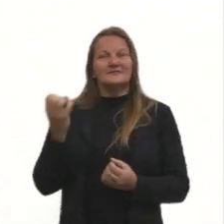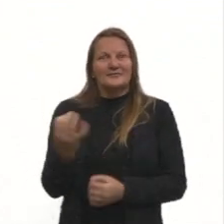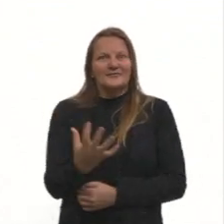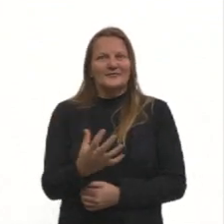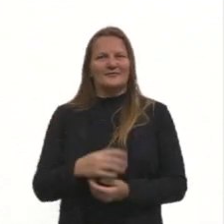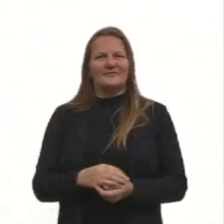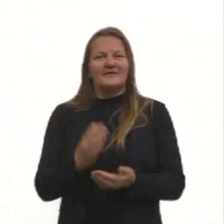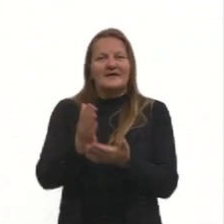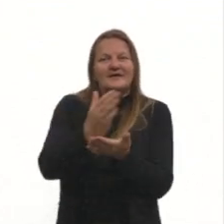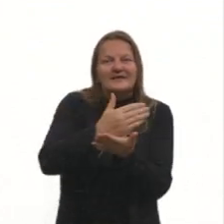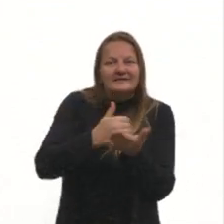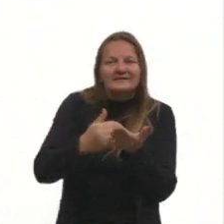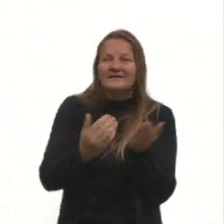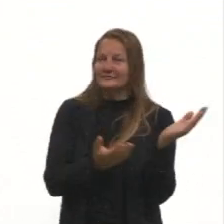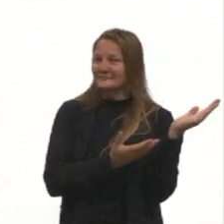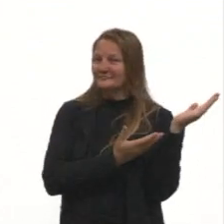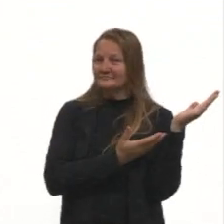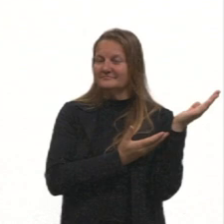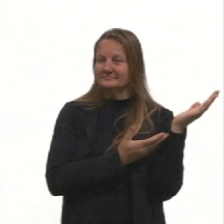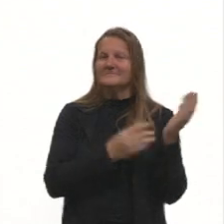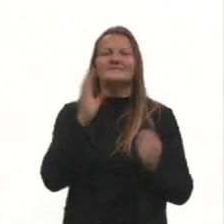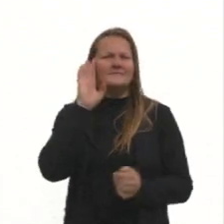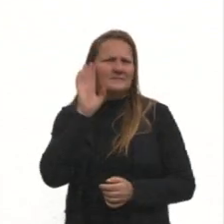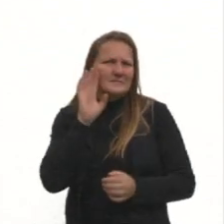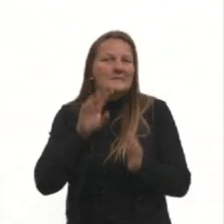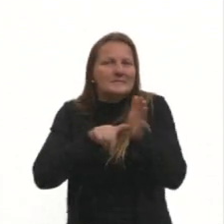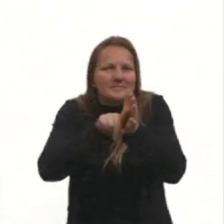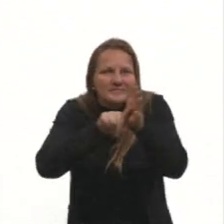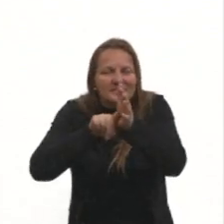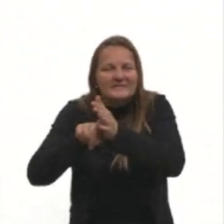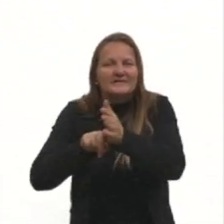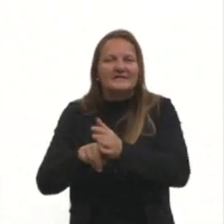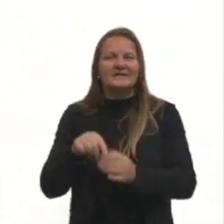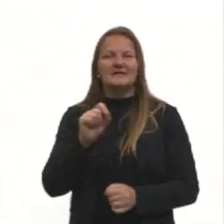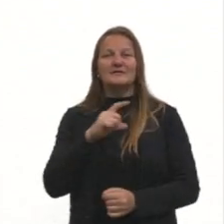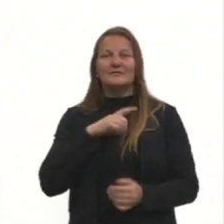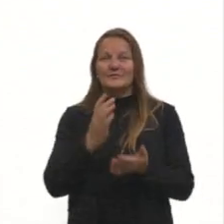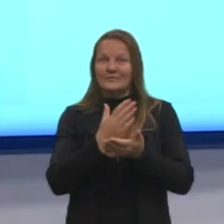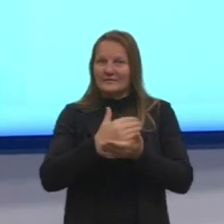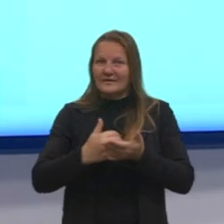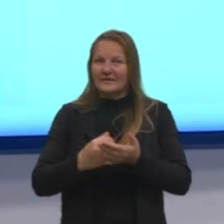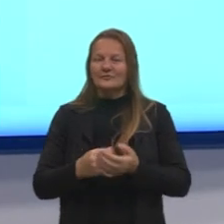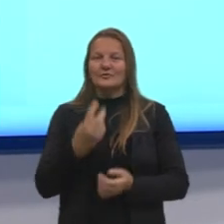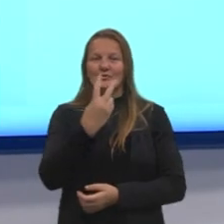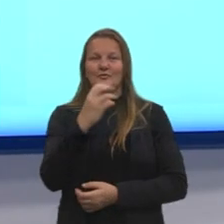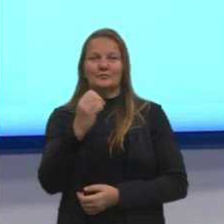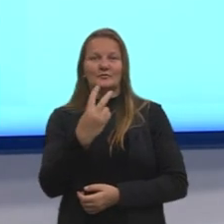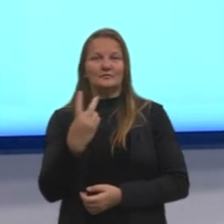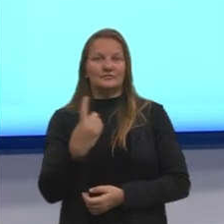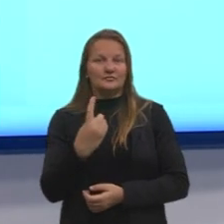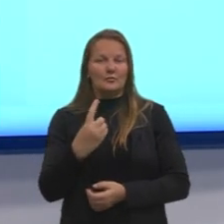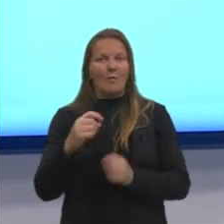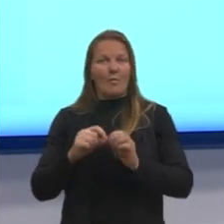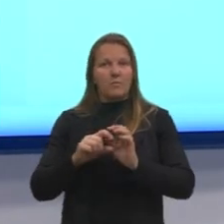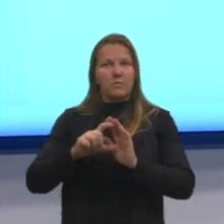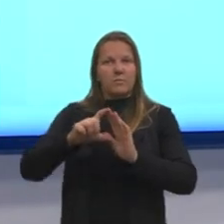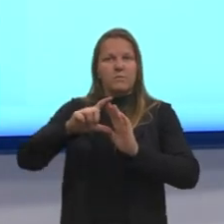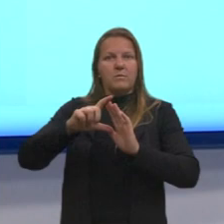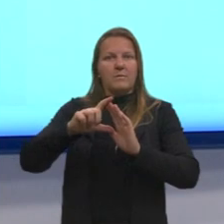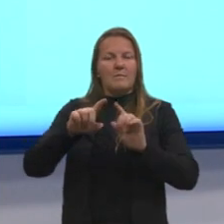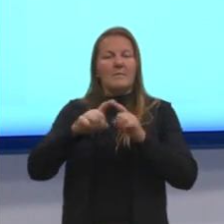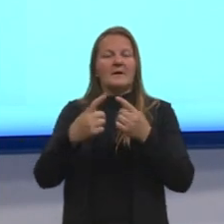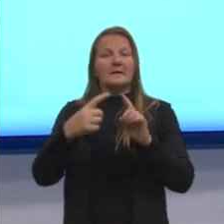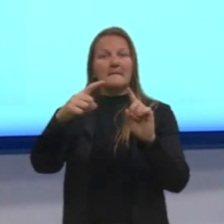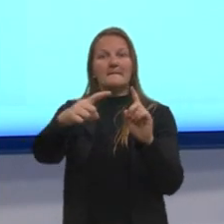dados a gente também é bacana analisar que os dados aqui para 2021 aumentaram né mas são pontos